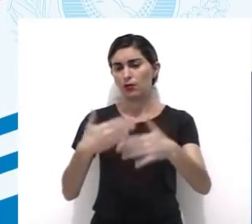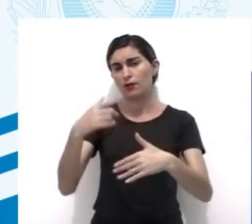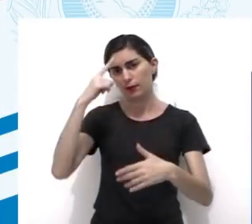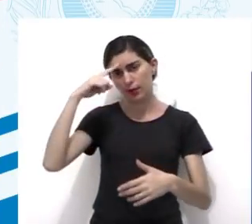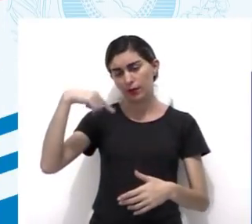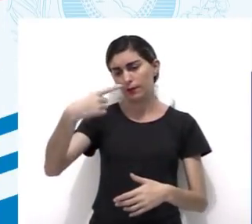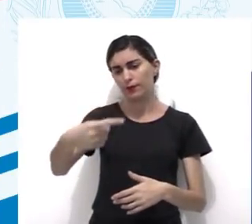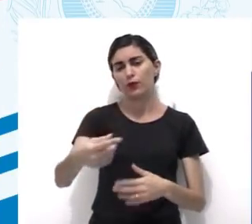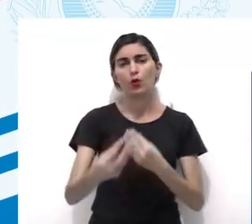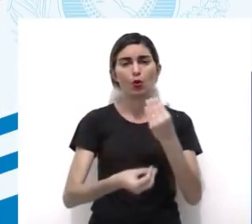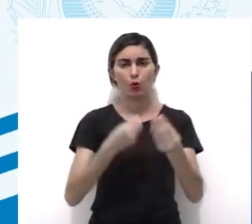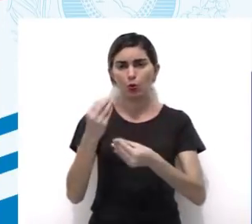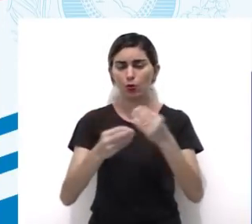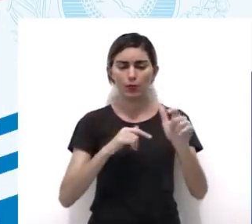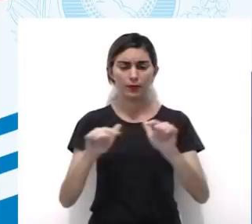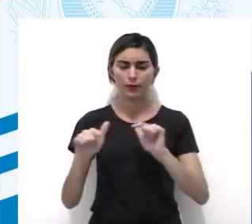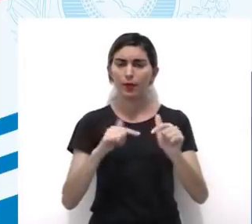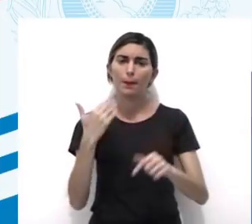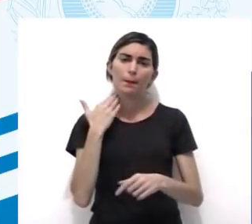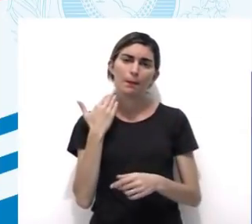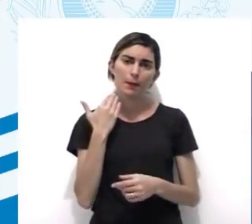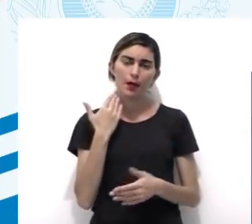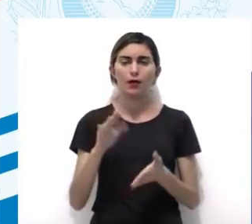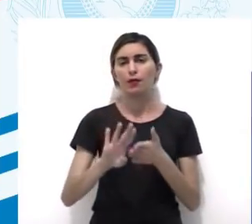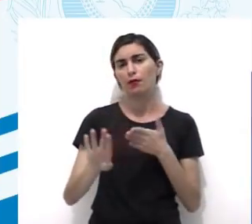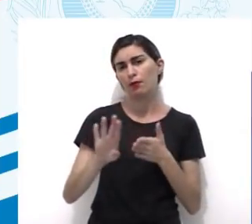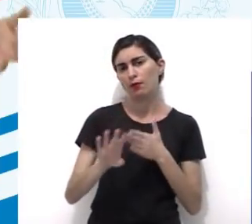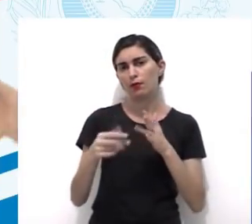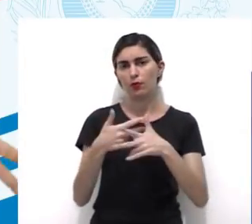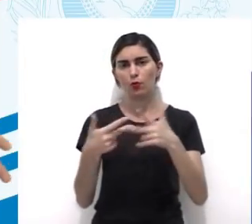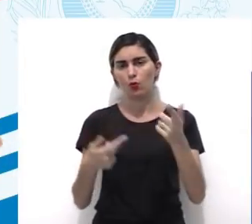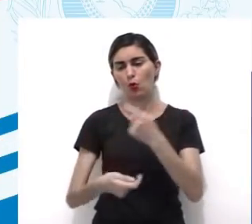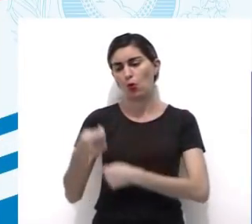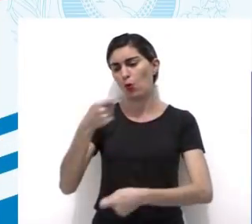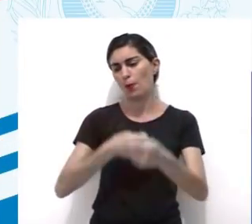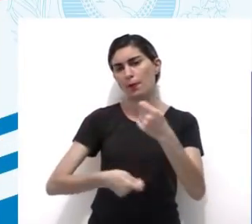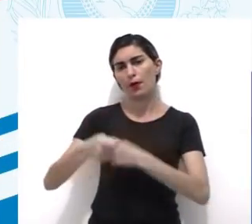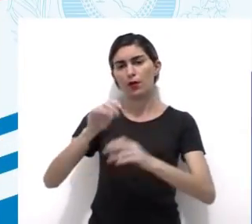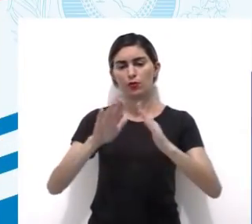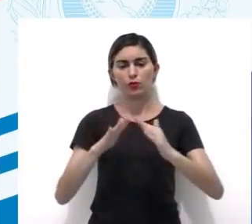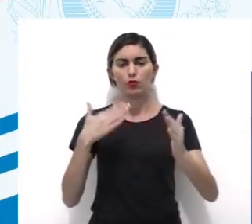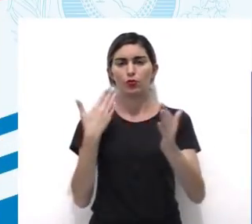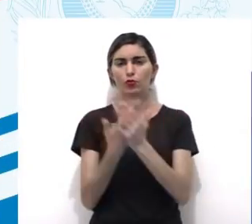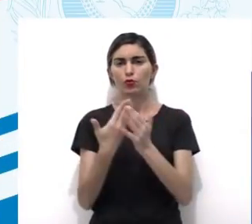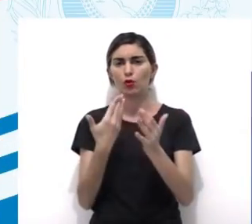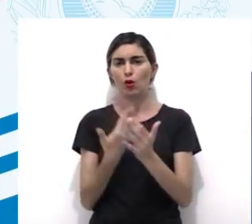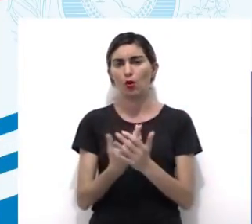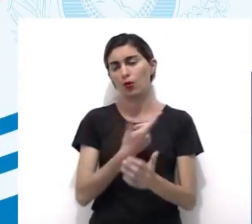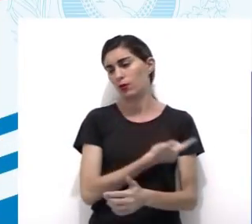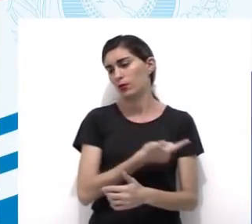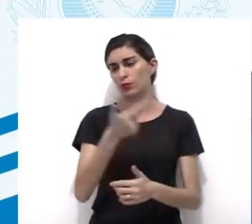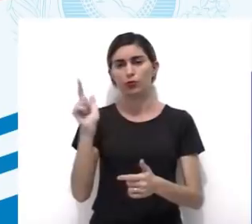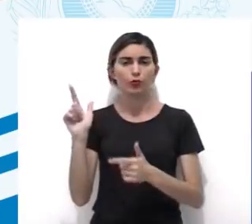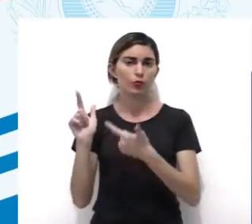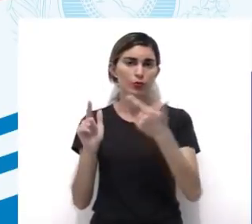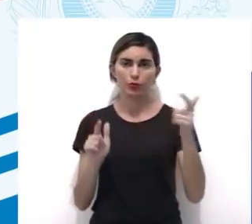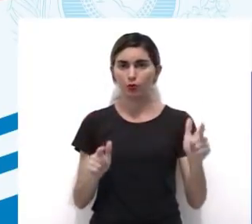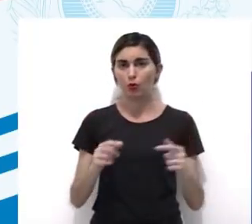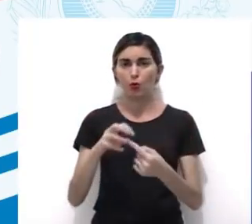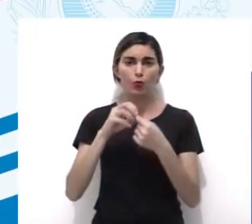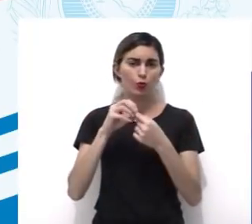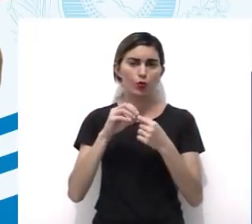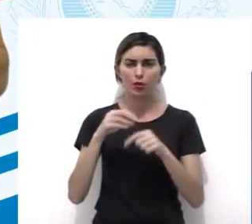dia a dia, como a dos serviços bancários, por exemplo, no comércio, nas escolas, entre outras. Então, uma